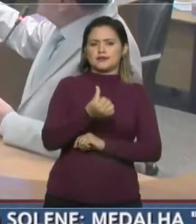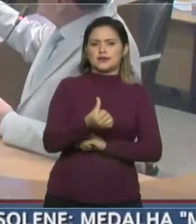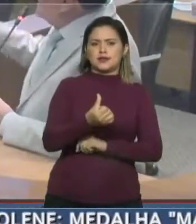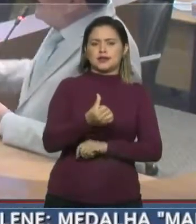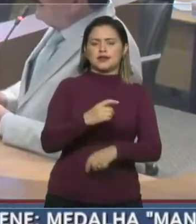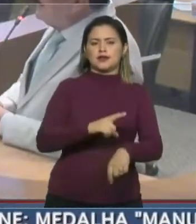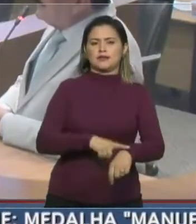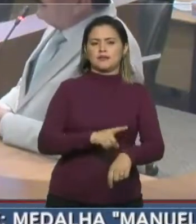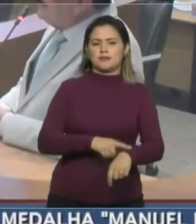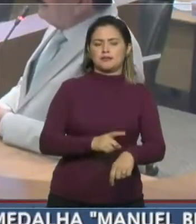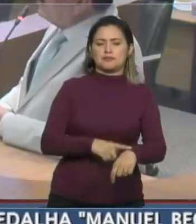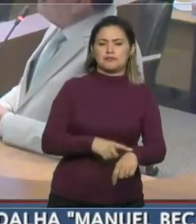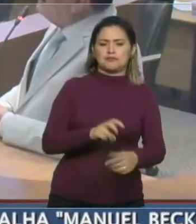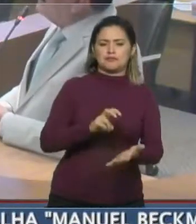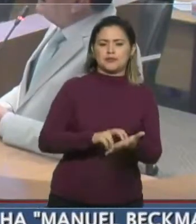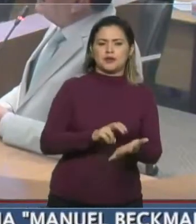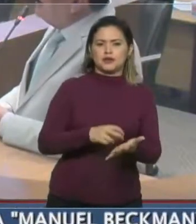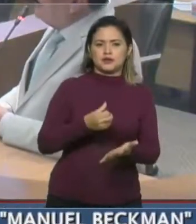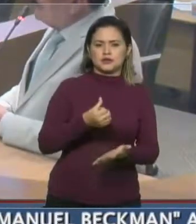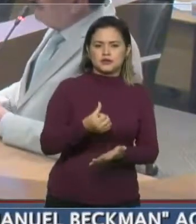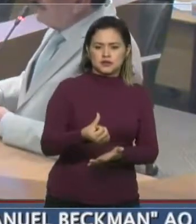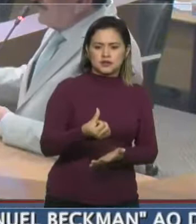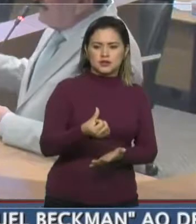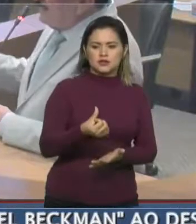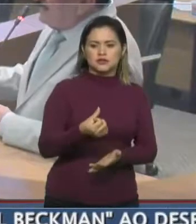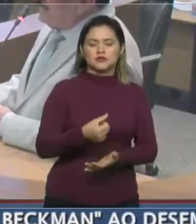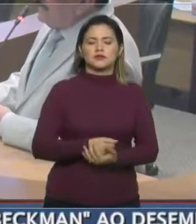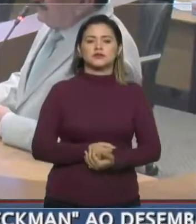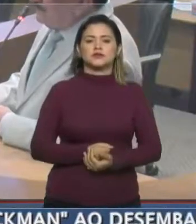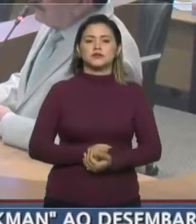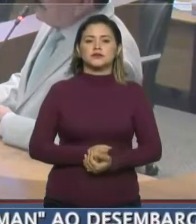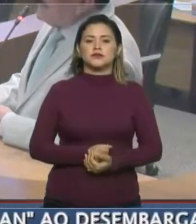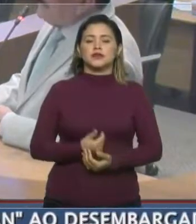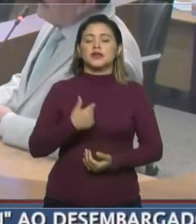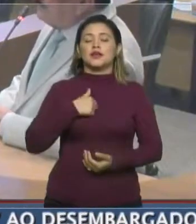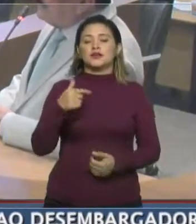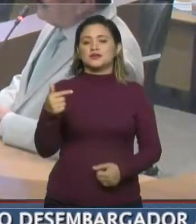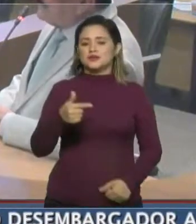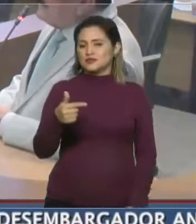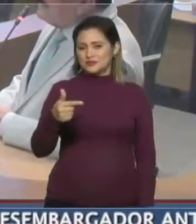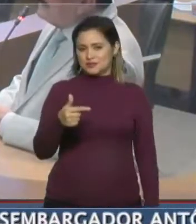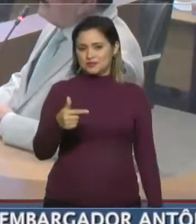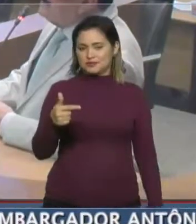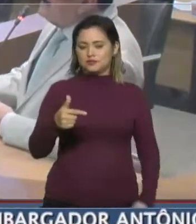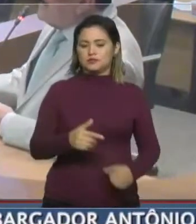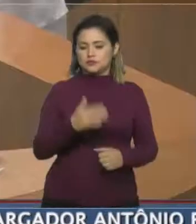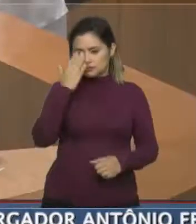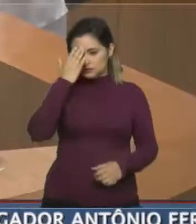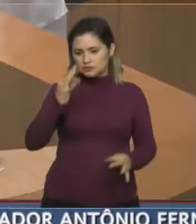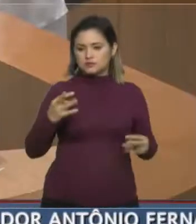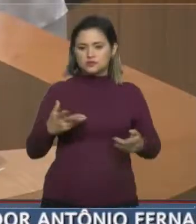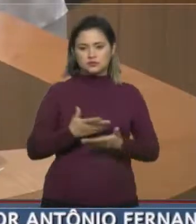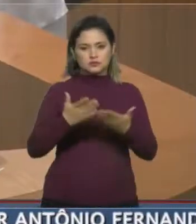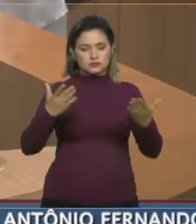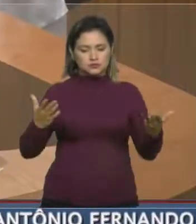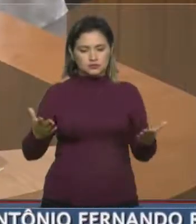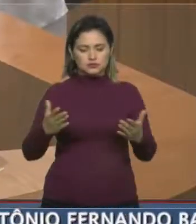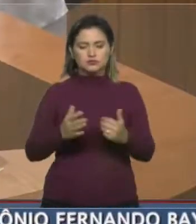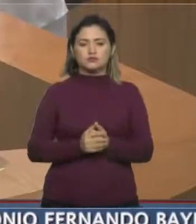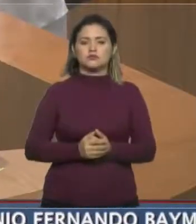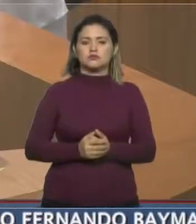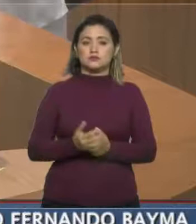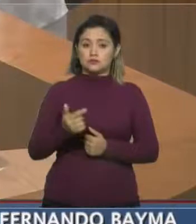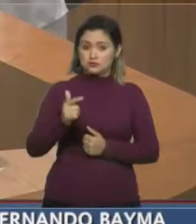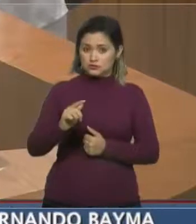às 6 horas da manhã no tribunal, correndo atrás de todo mundo. Muito obrigado a todos vocês e repito a minha